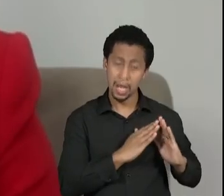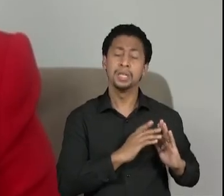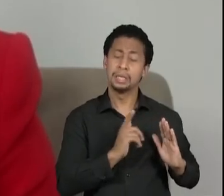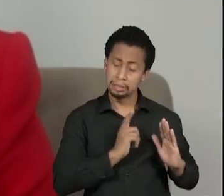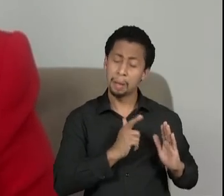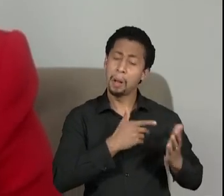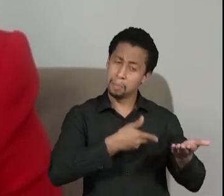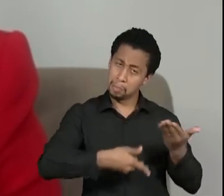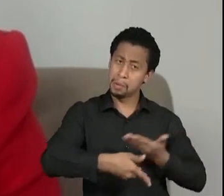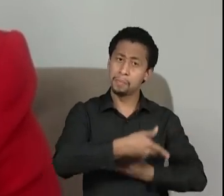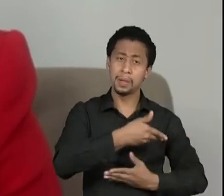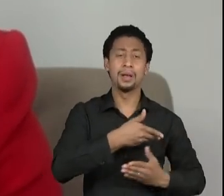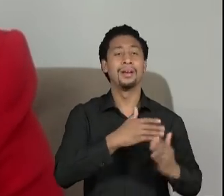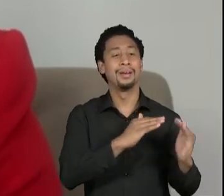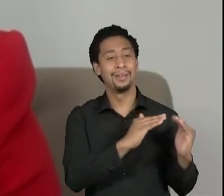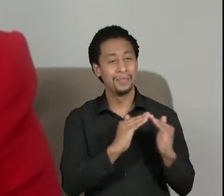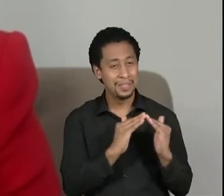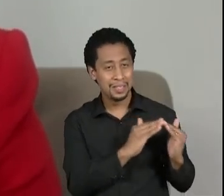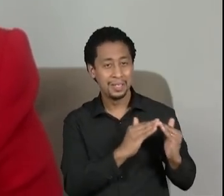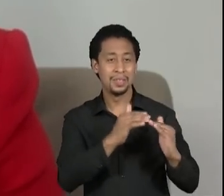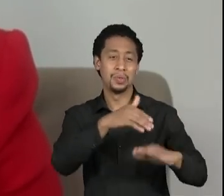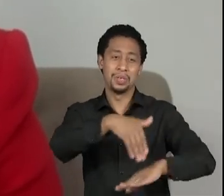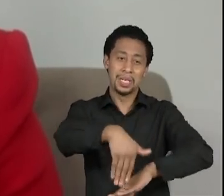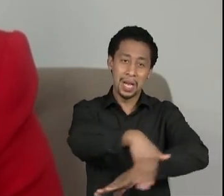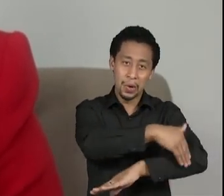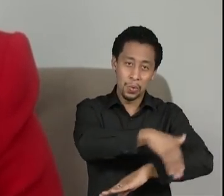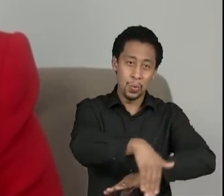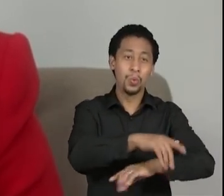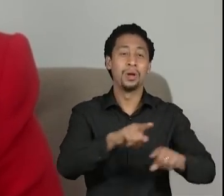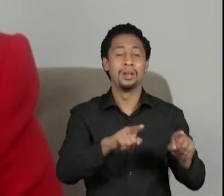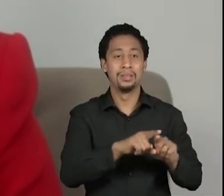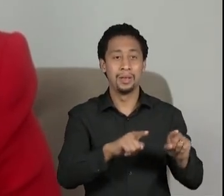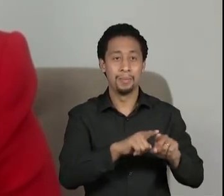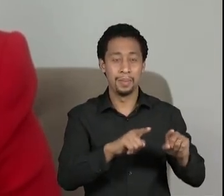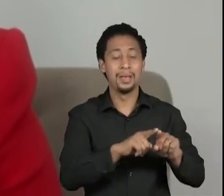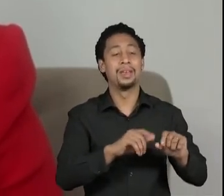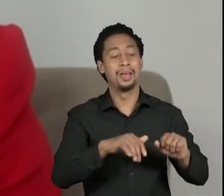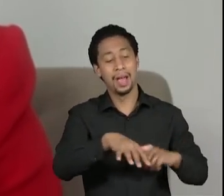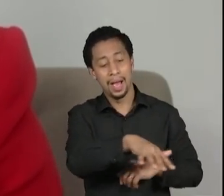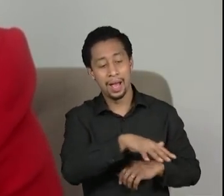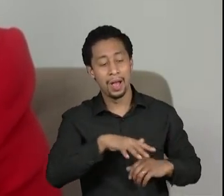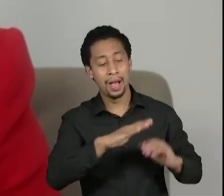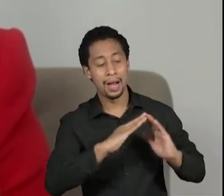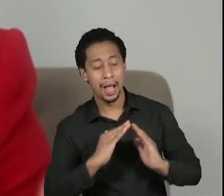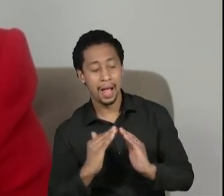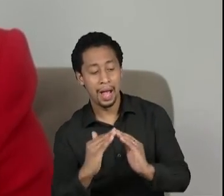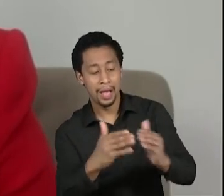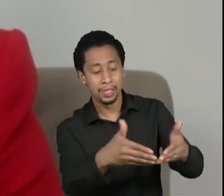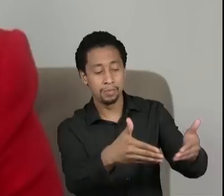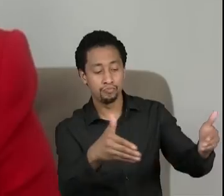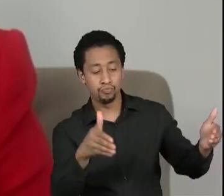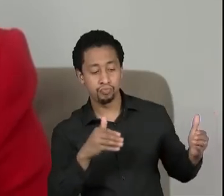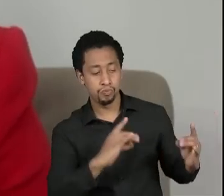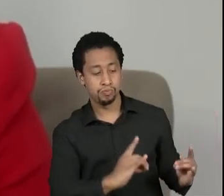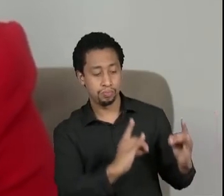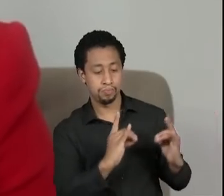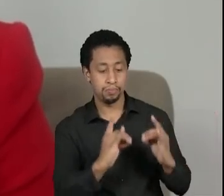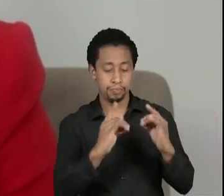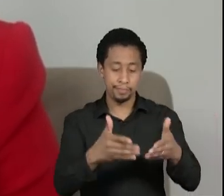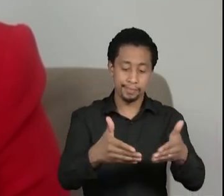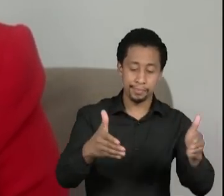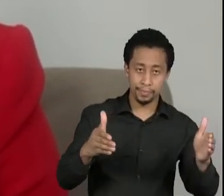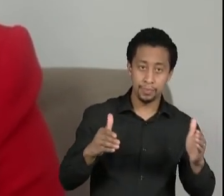do seu bairro, do seu condomínio, de aulas extracurriculares, de clubes, igrejas,